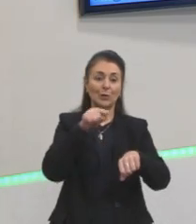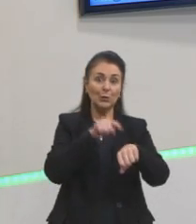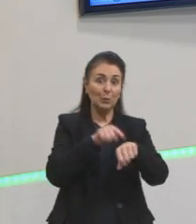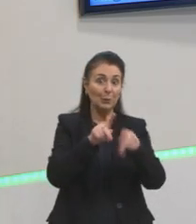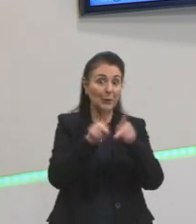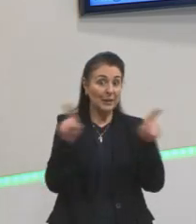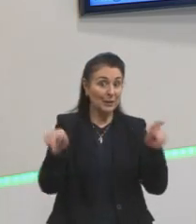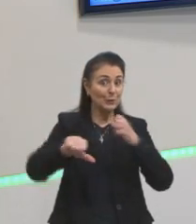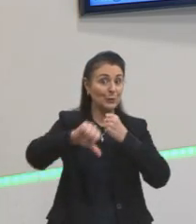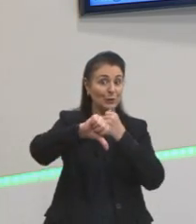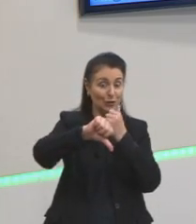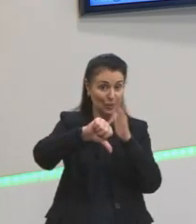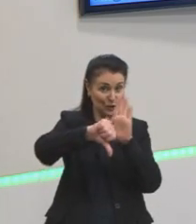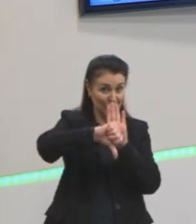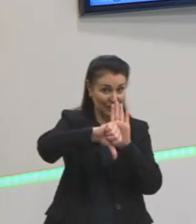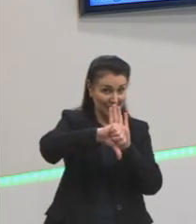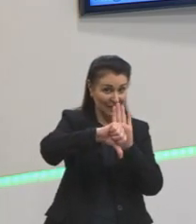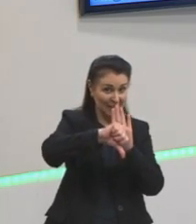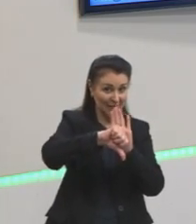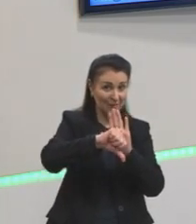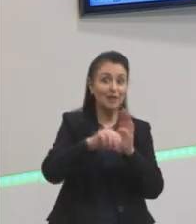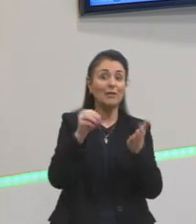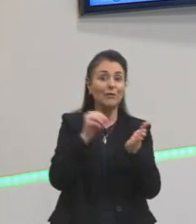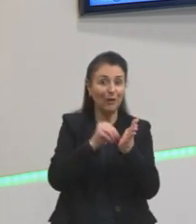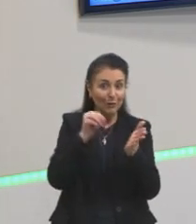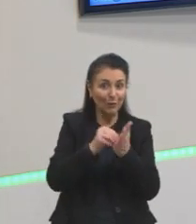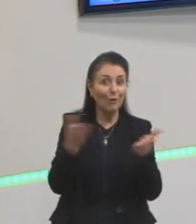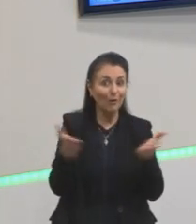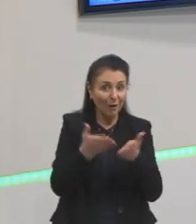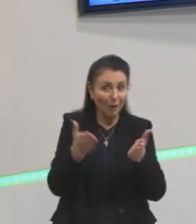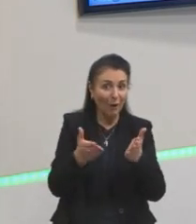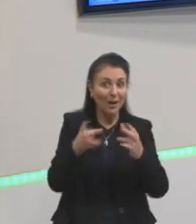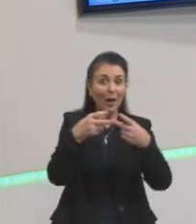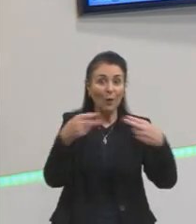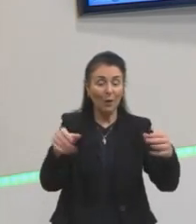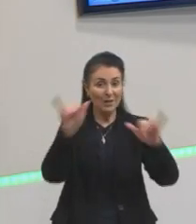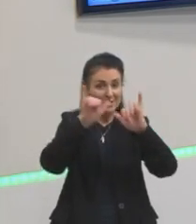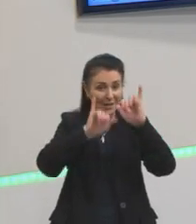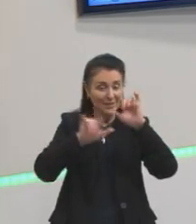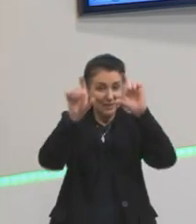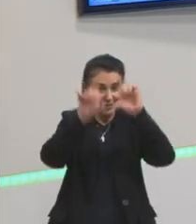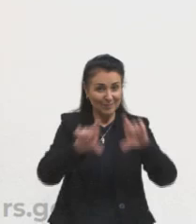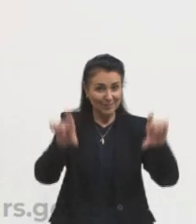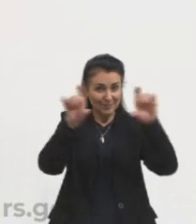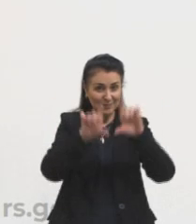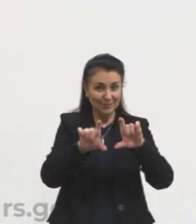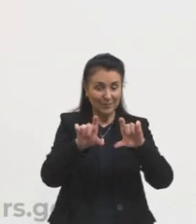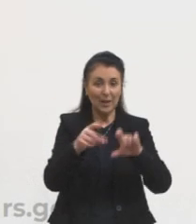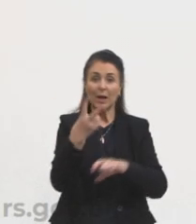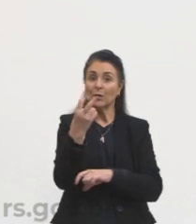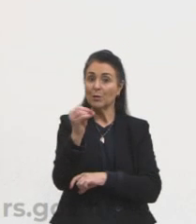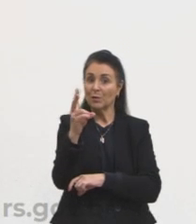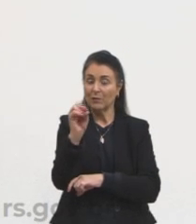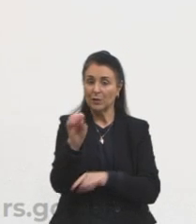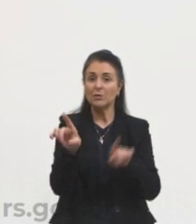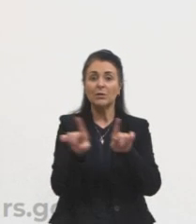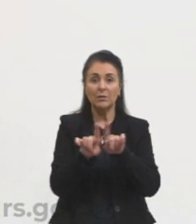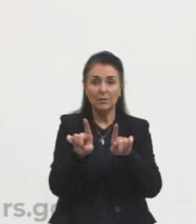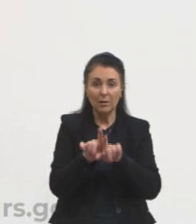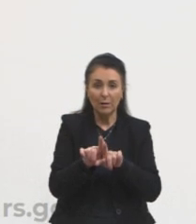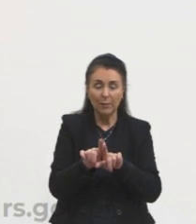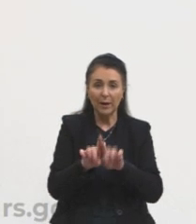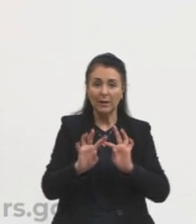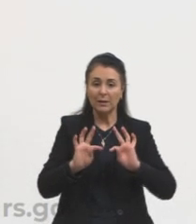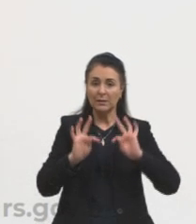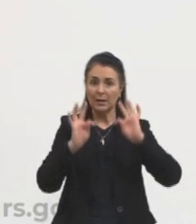faltar vamos agora crise de componentes eletrônicos por exemplo outra questão de 20 ao mesmo tempo que as novas tecnologias